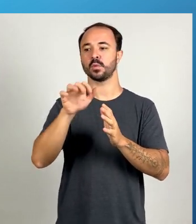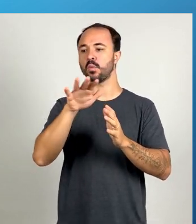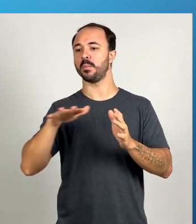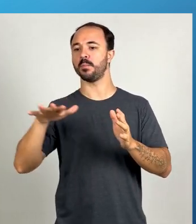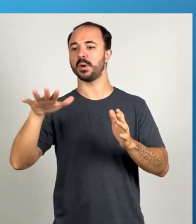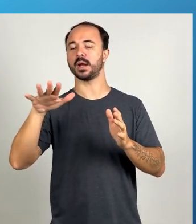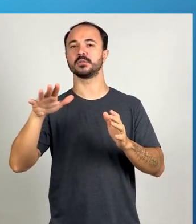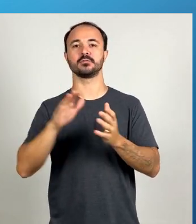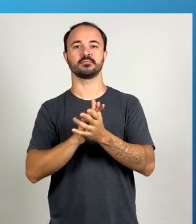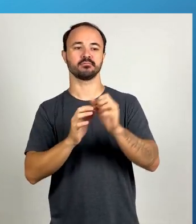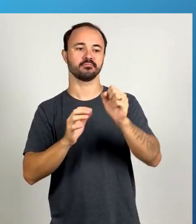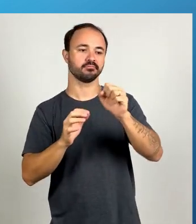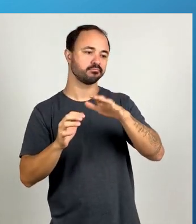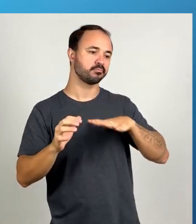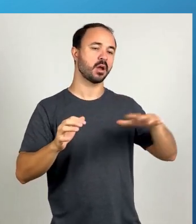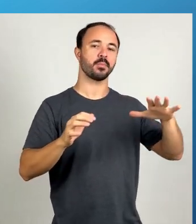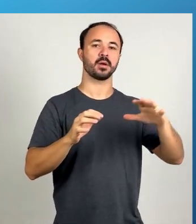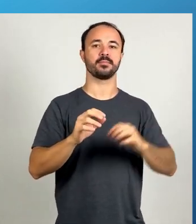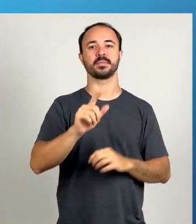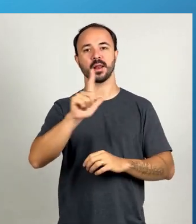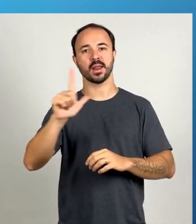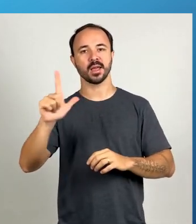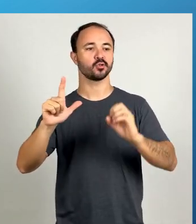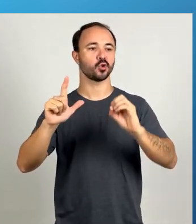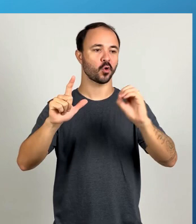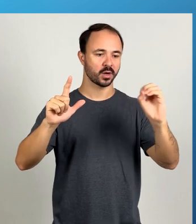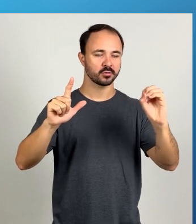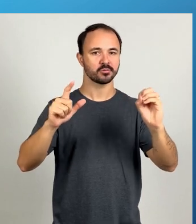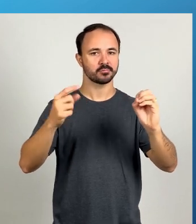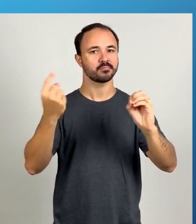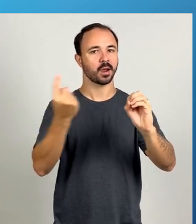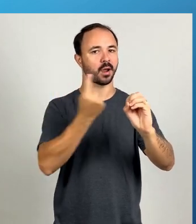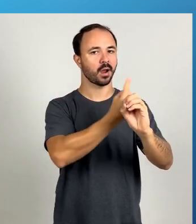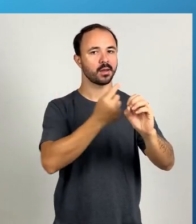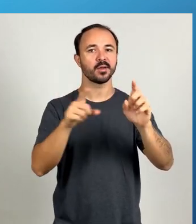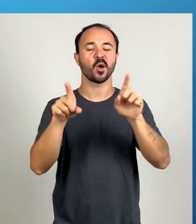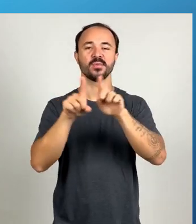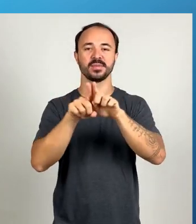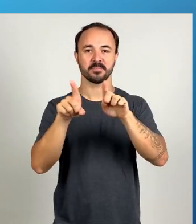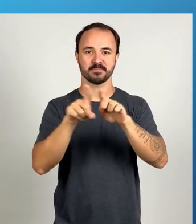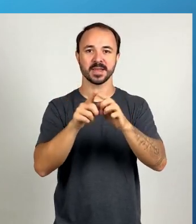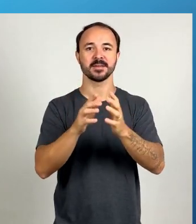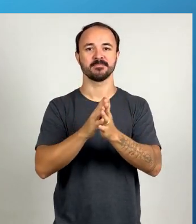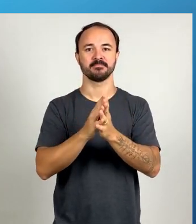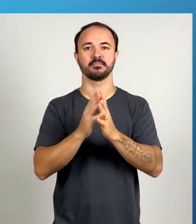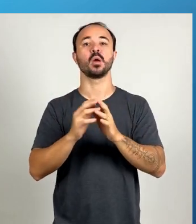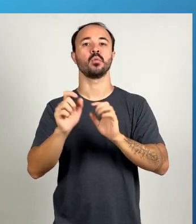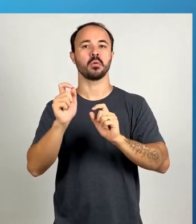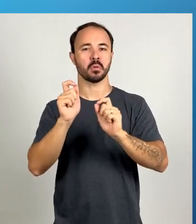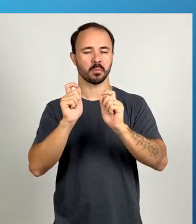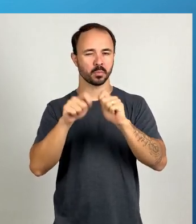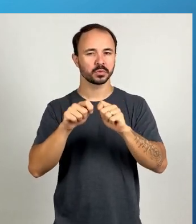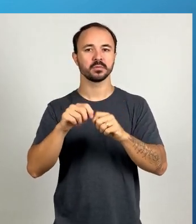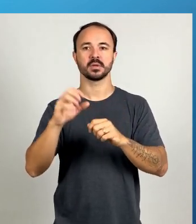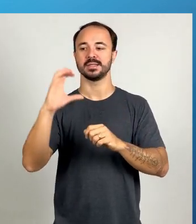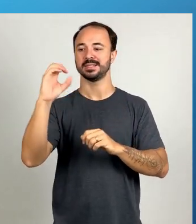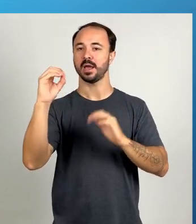oriental, né, que está para leste, e o ocidental, que está para oeste. Tranquilo? Varia de 0